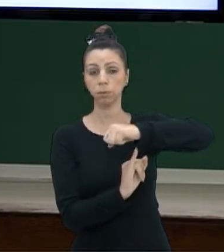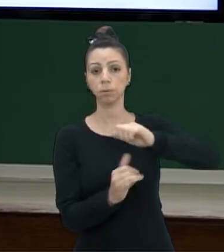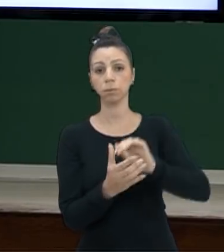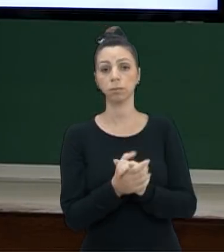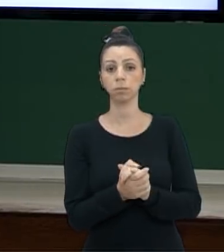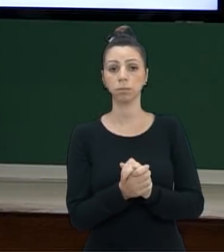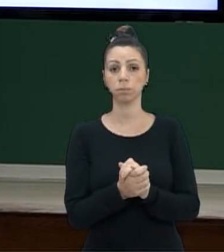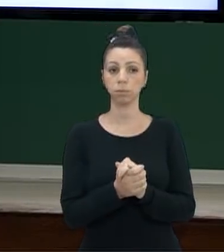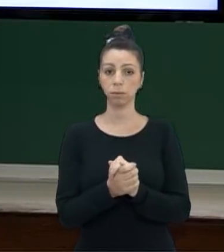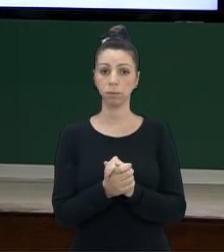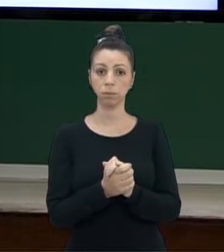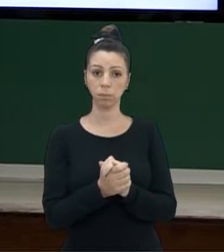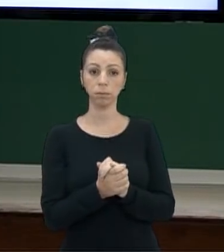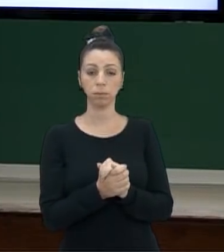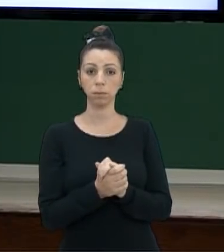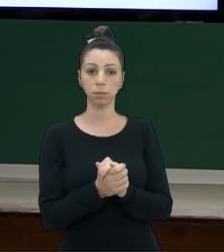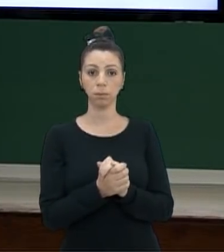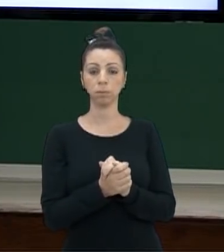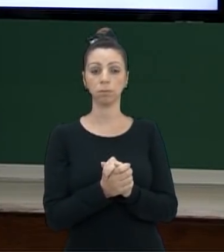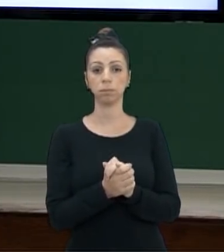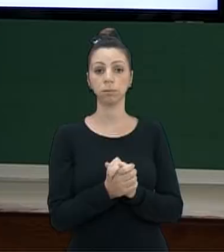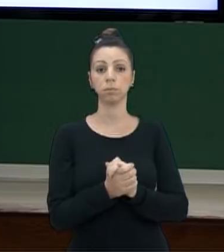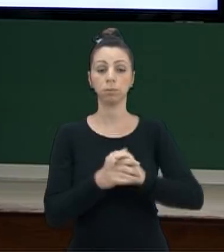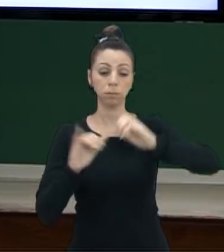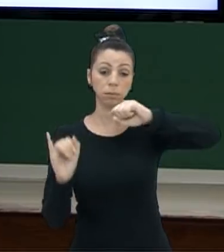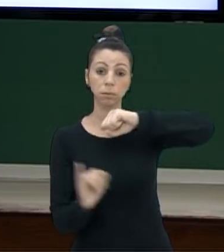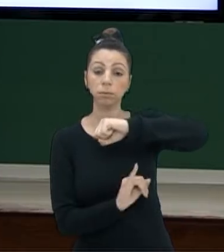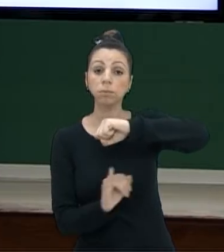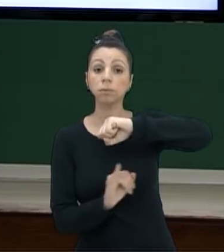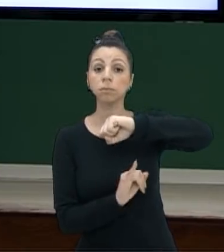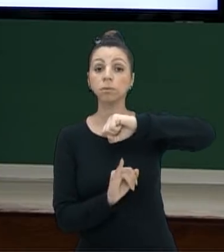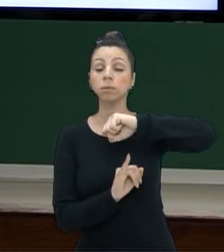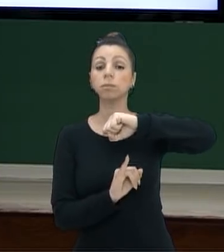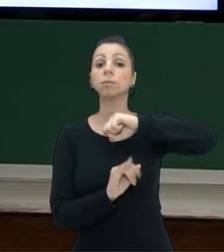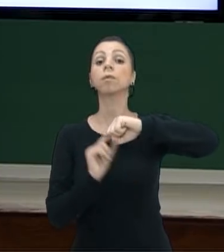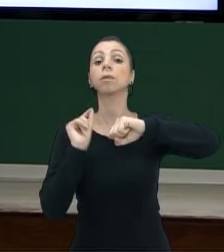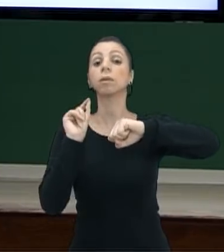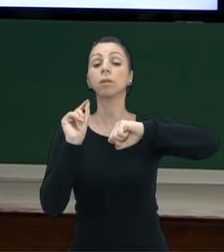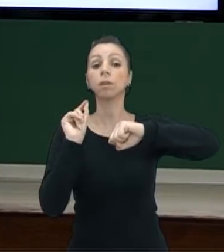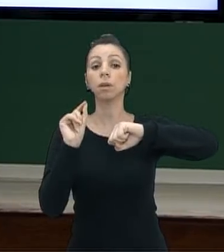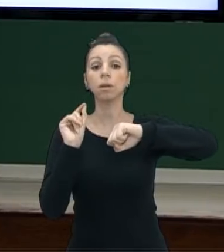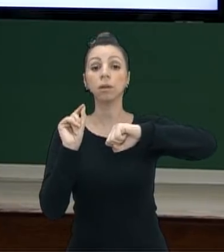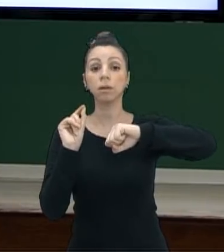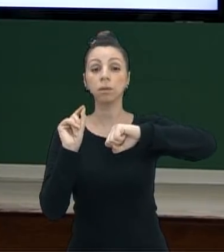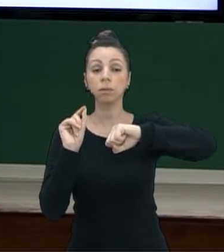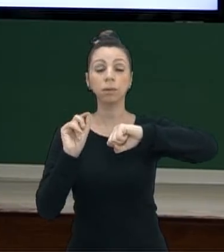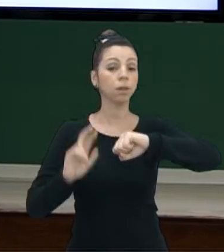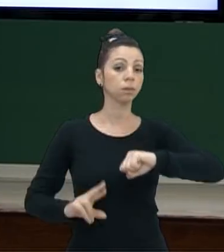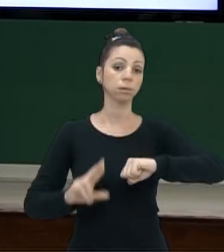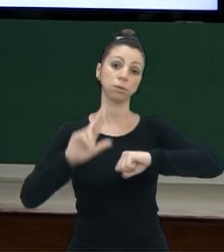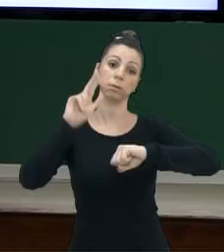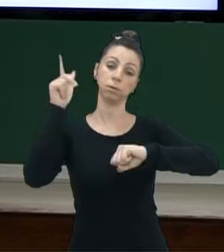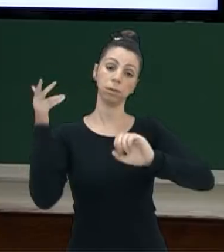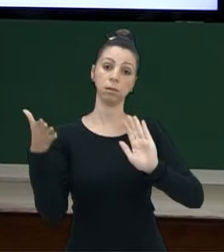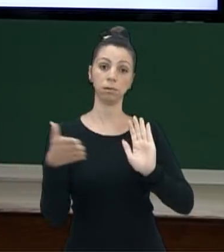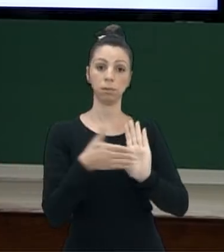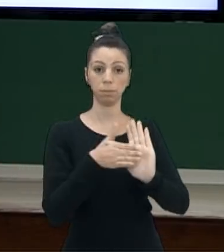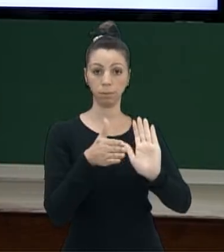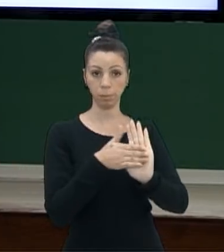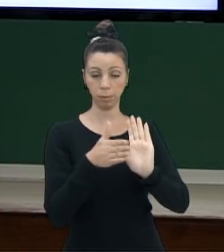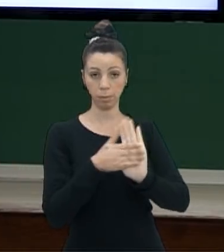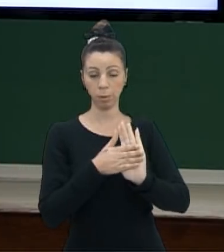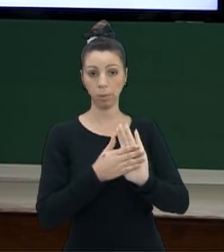usando-os, estou usando um pronome oblíquo agora, usando-os de forma diferente do que propõe